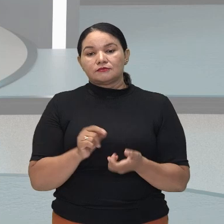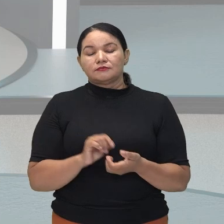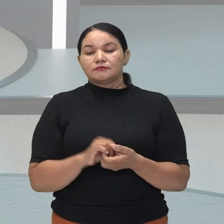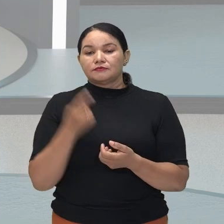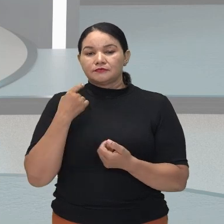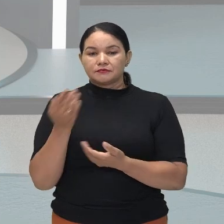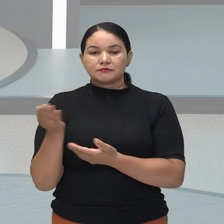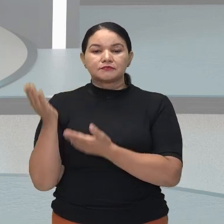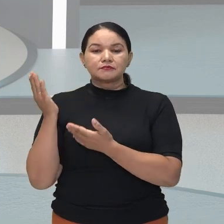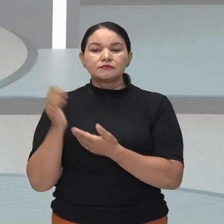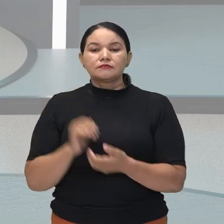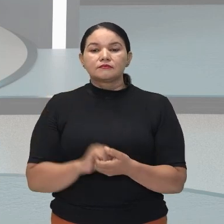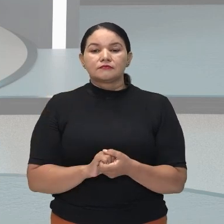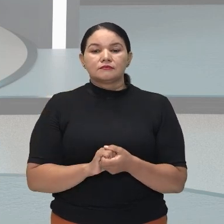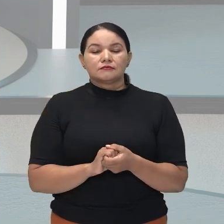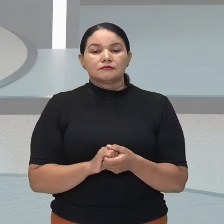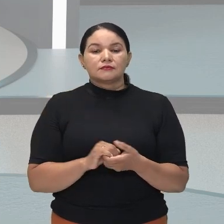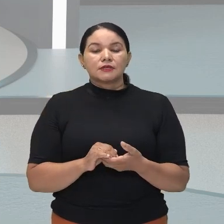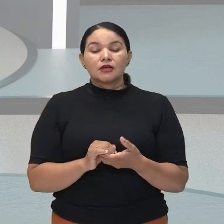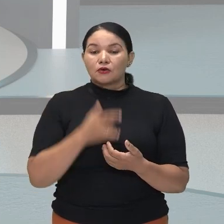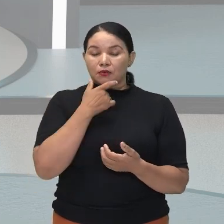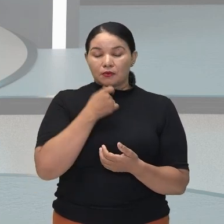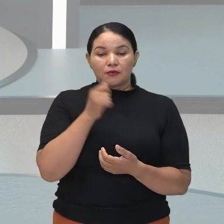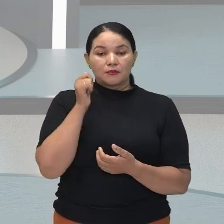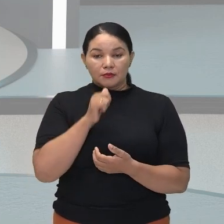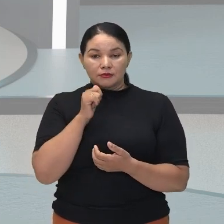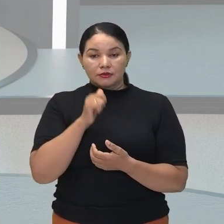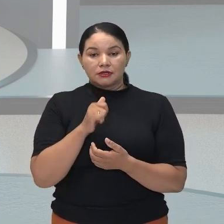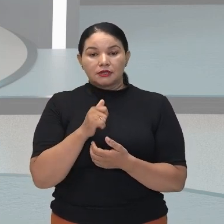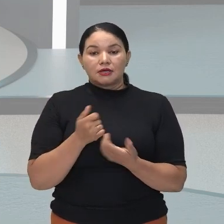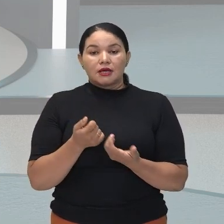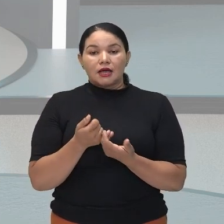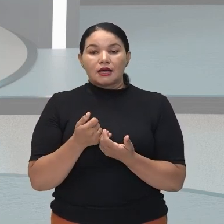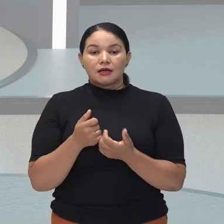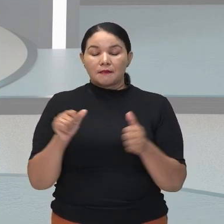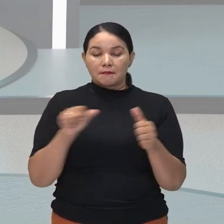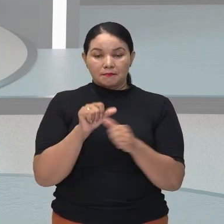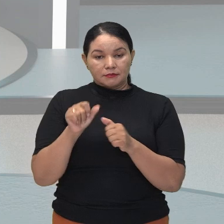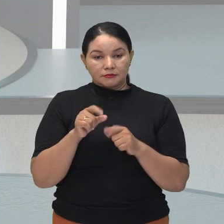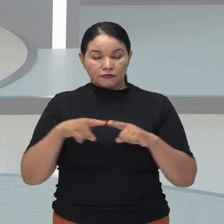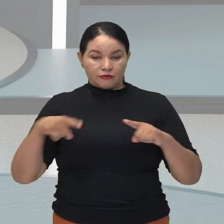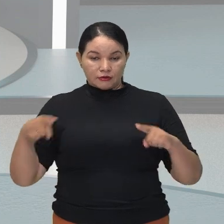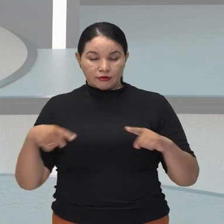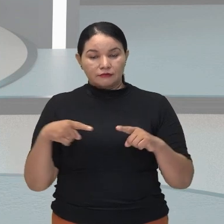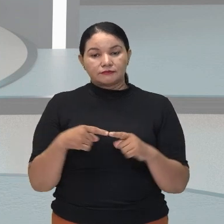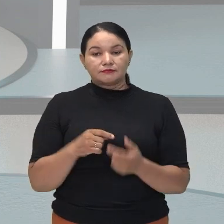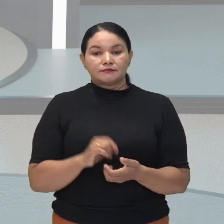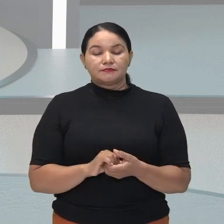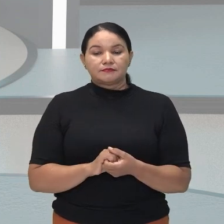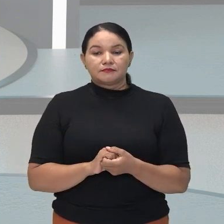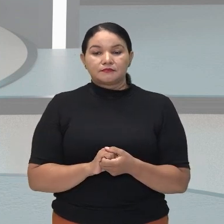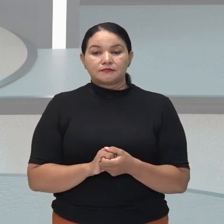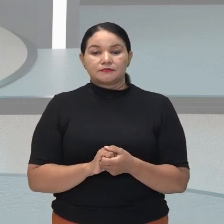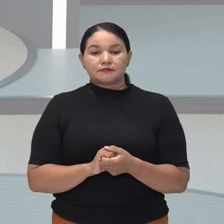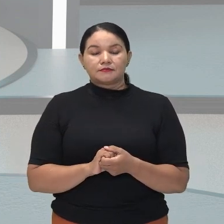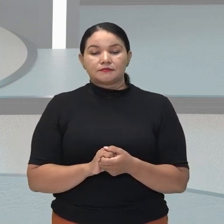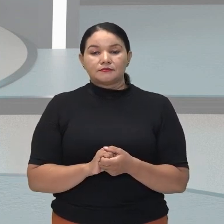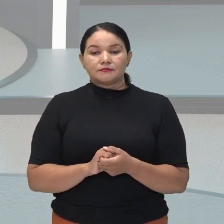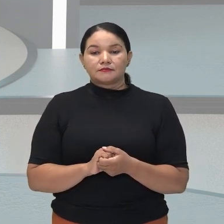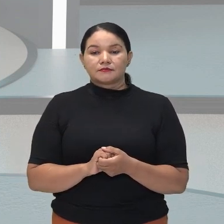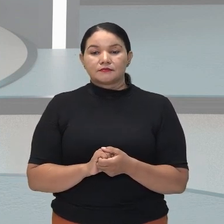vai nem para o plural, nem para o feminino, masculino. Ele é invariável, tá bom? Então, todos os advérbios, eles